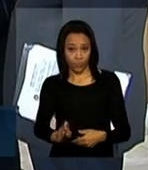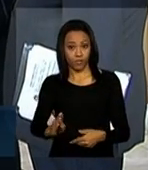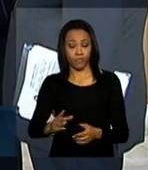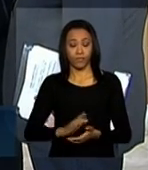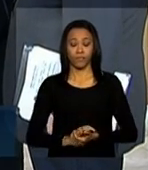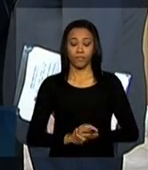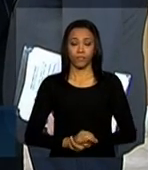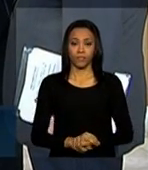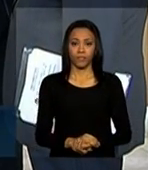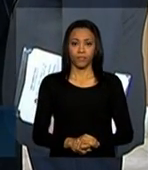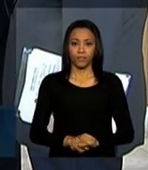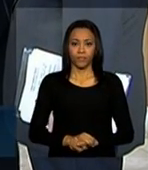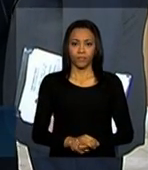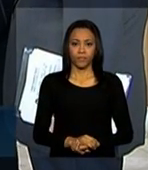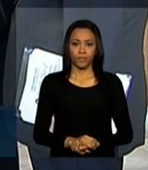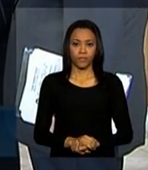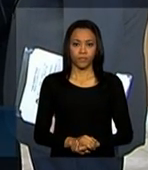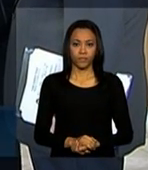brasileiro.